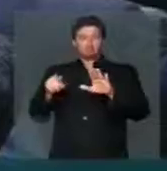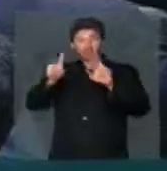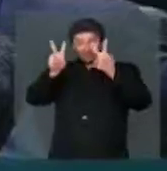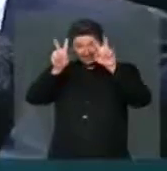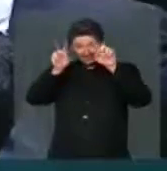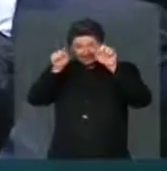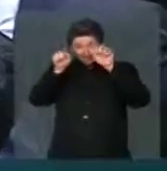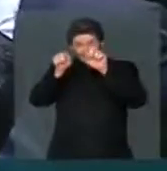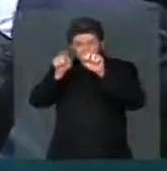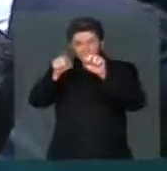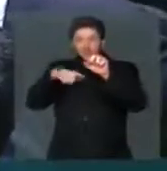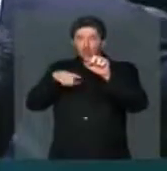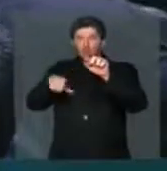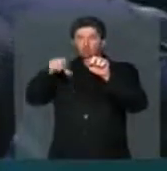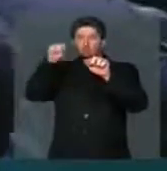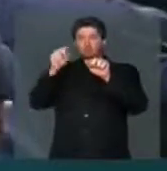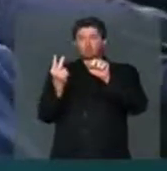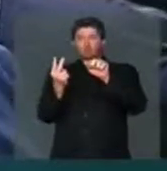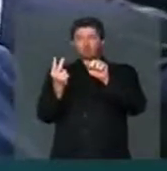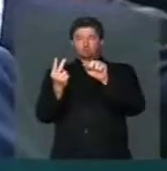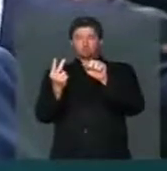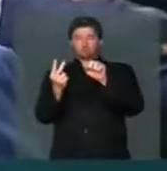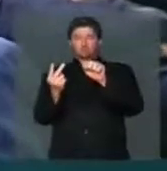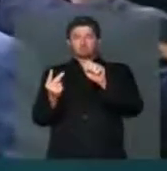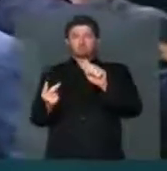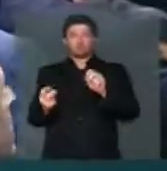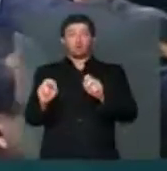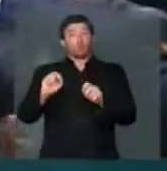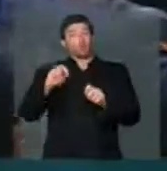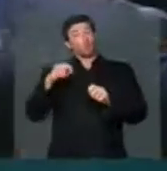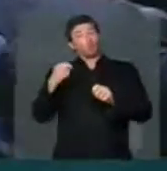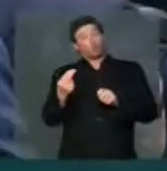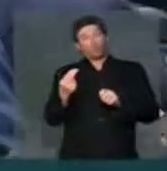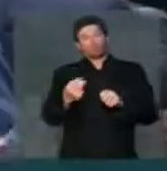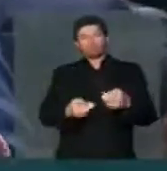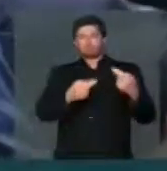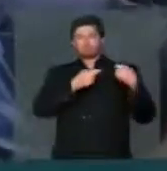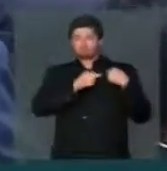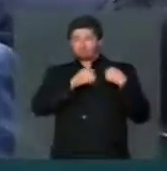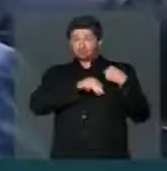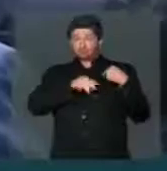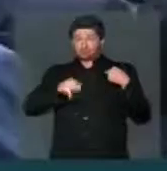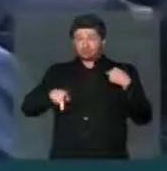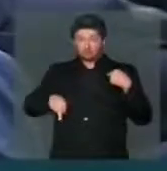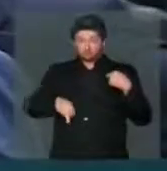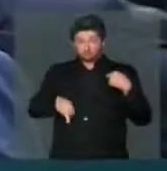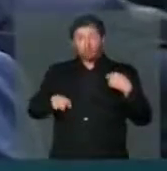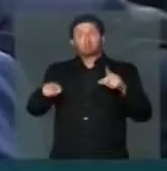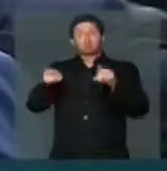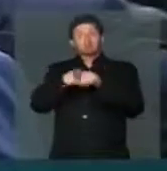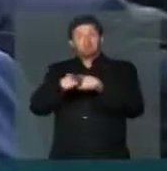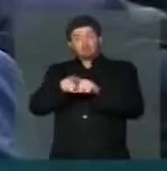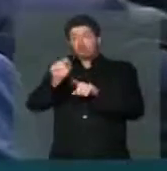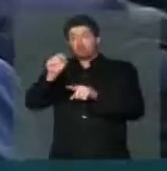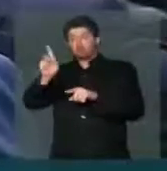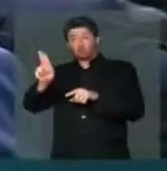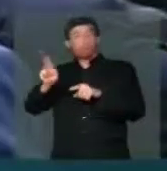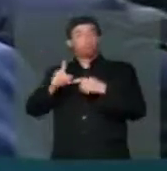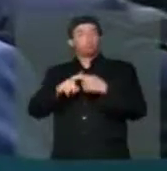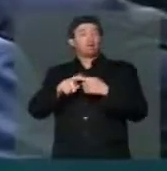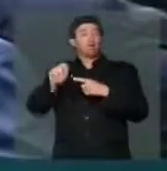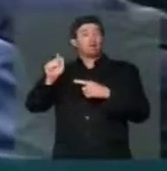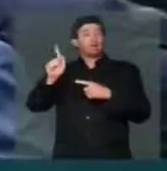tema, nós temos duas opções como ficou o texto. Ou tem que caber ao Ministério Público e à AGU, porque a